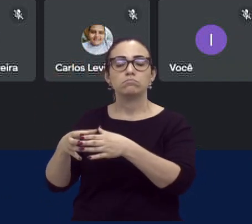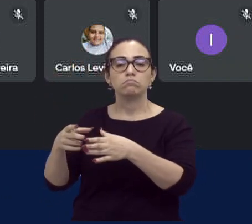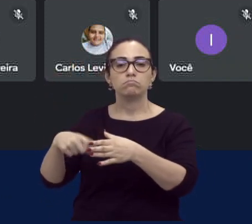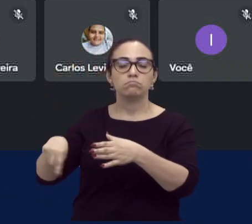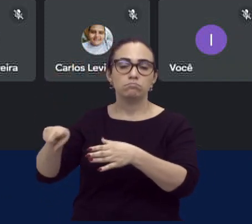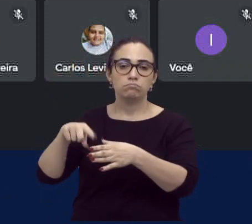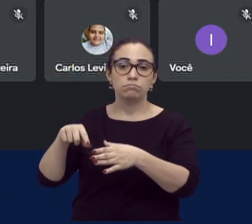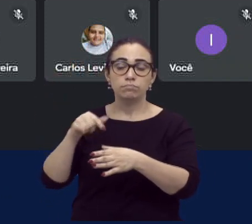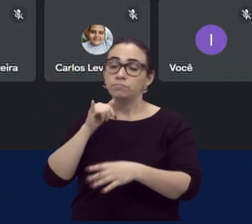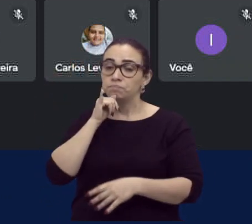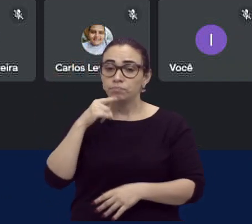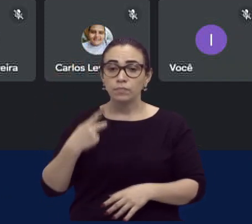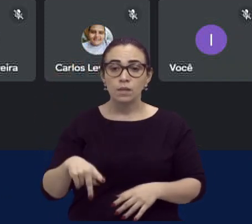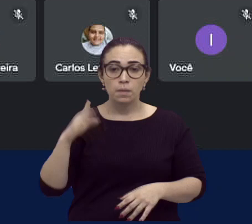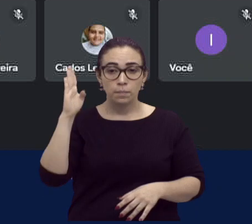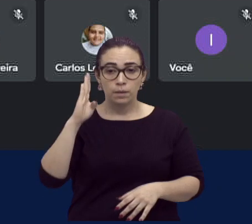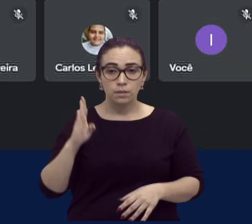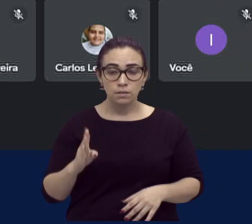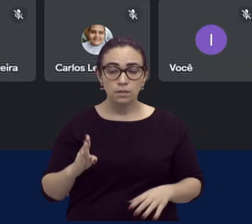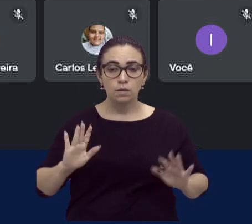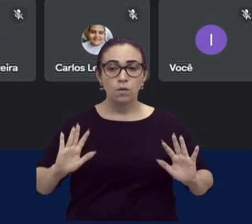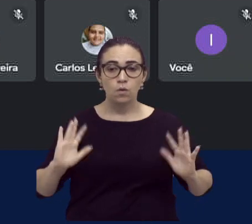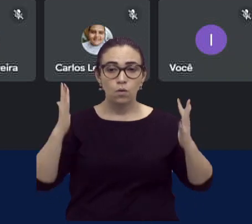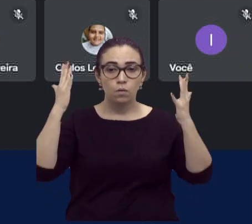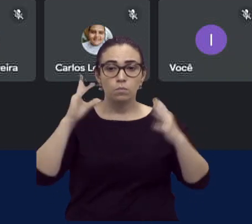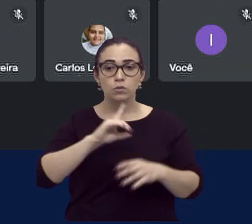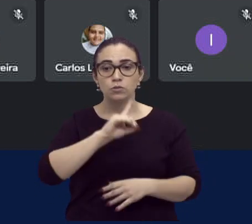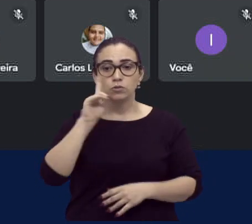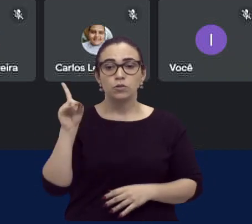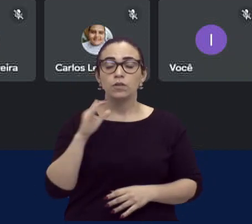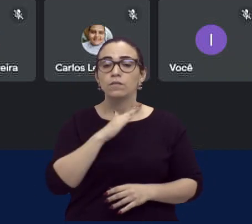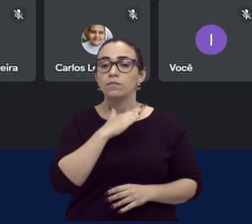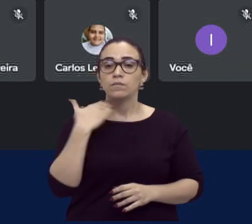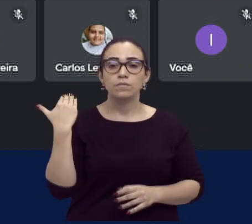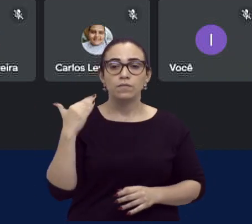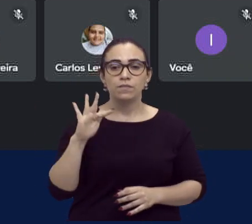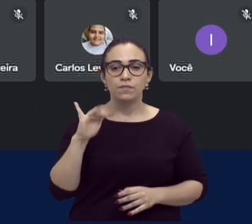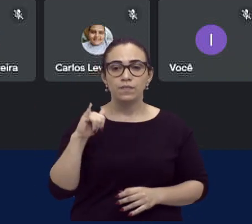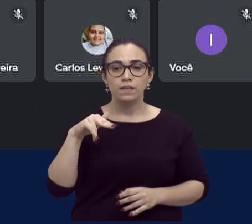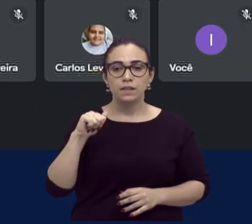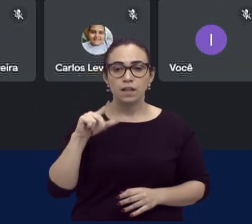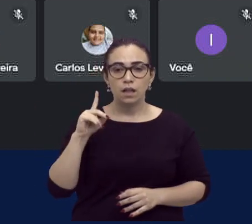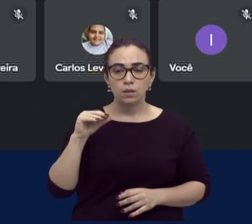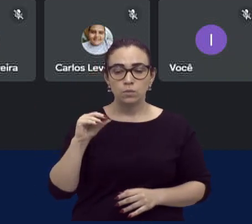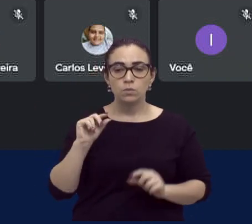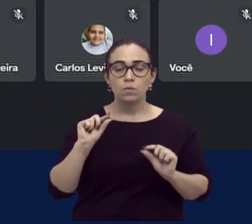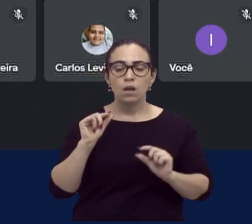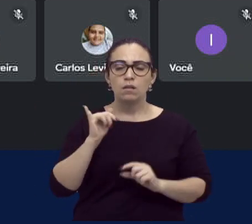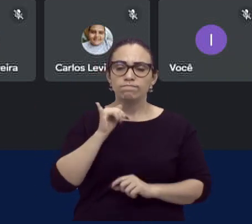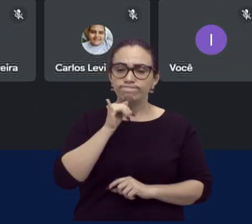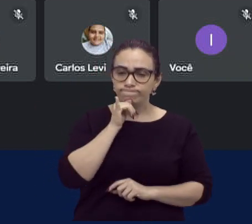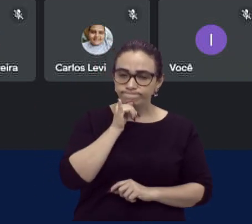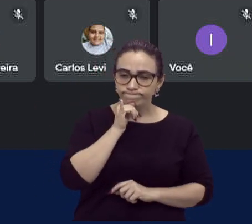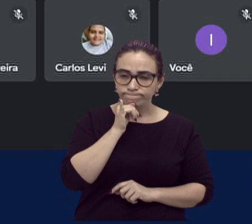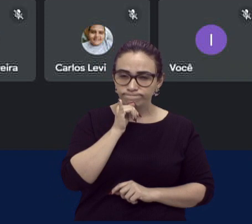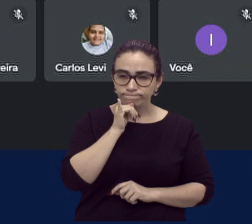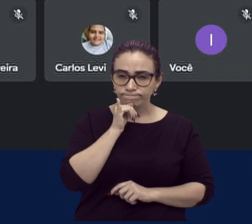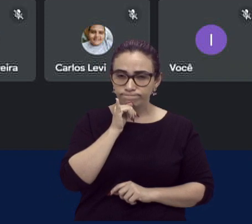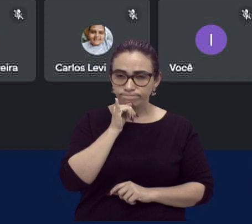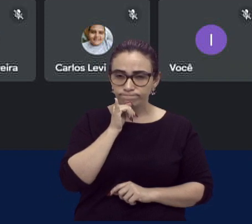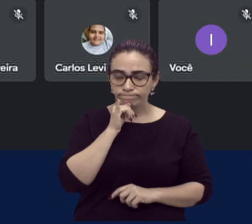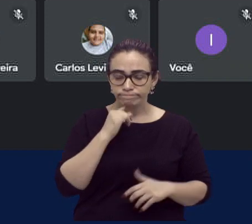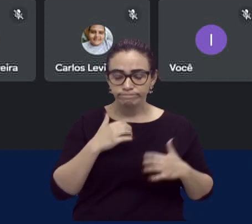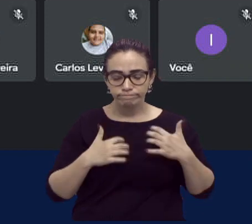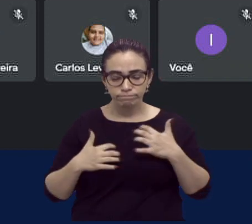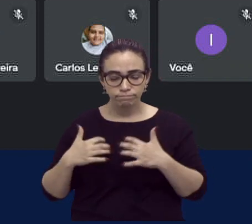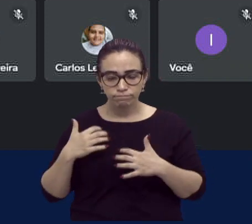eu estou no Brasil e comemoro o Dia de Finados, eu comemoro com luto, né?